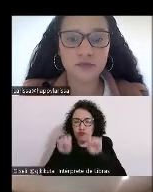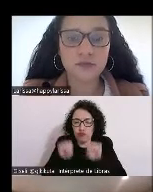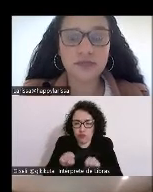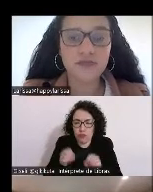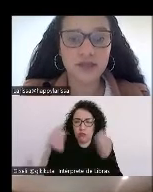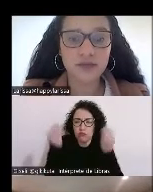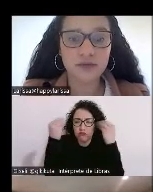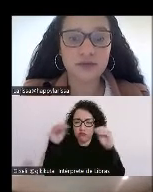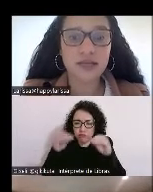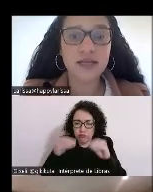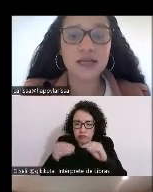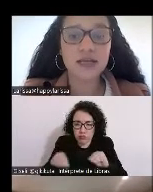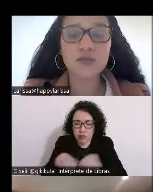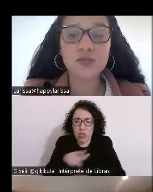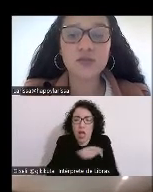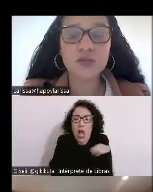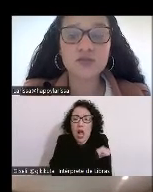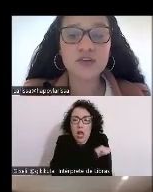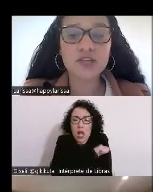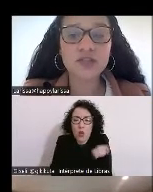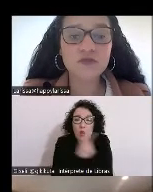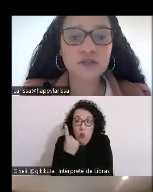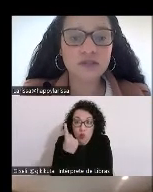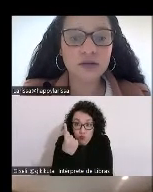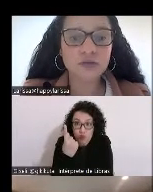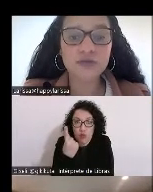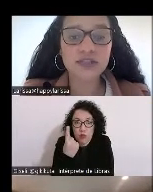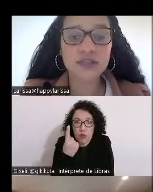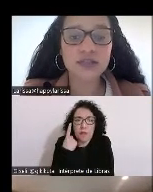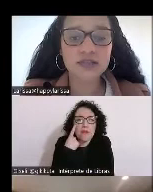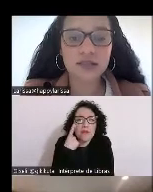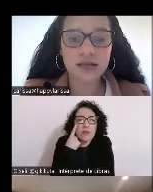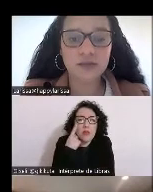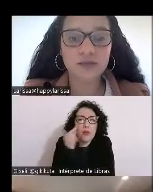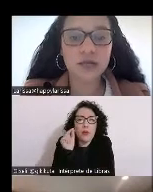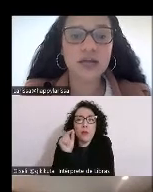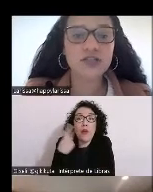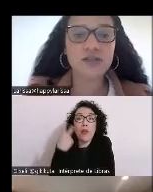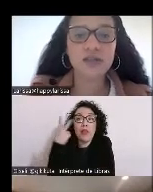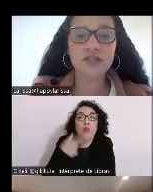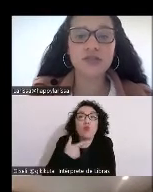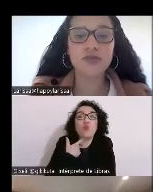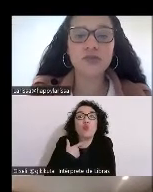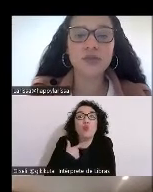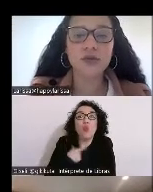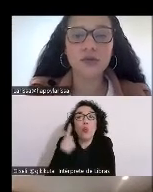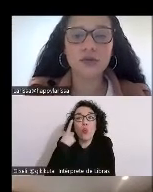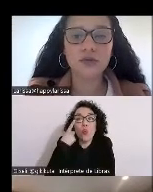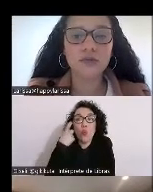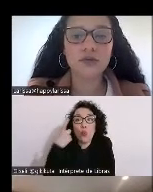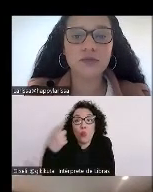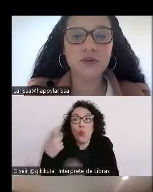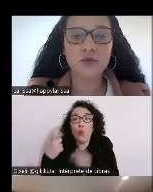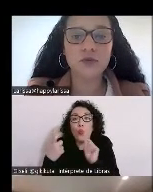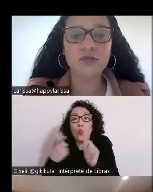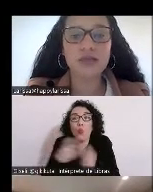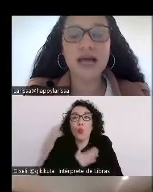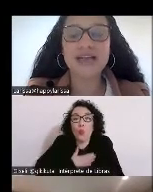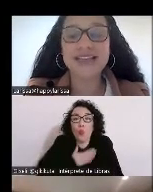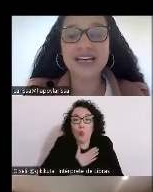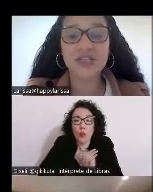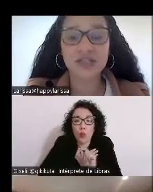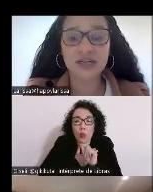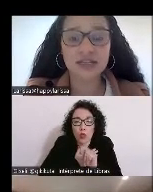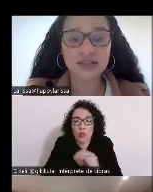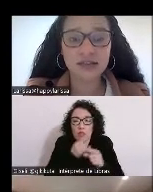O nome dela é Valerie. E nós podemos ver a divisão dos interesses dela. A gente, na parte superior, podemos ver